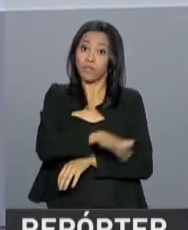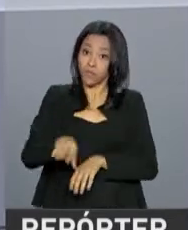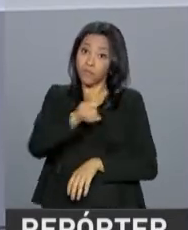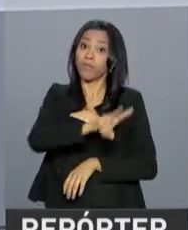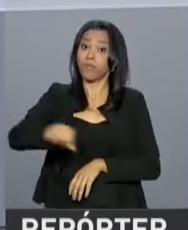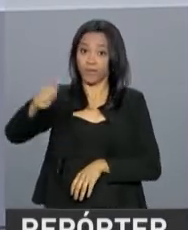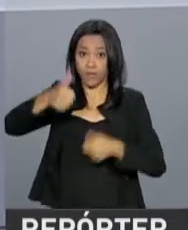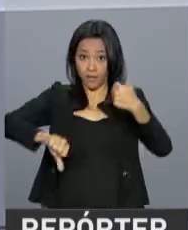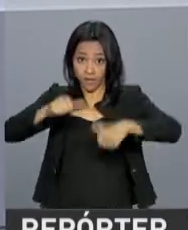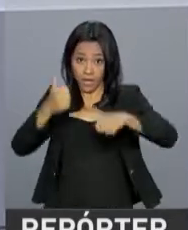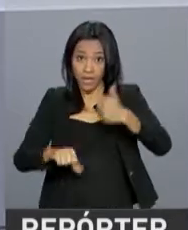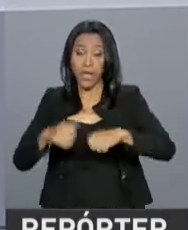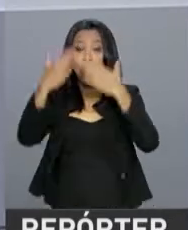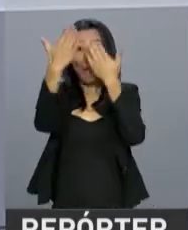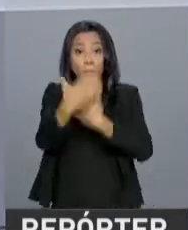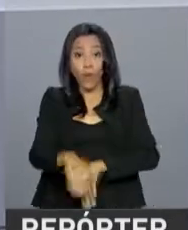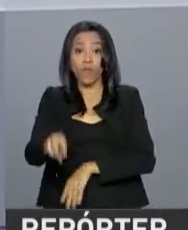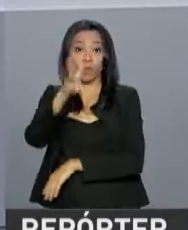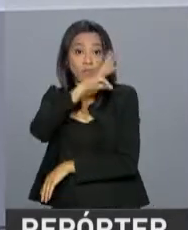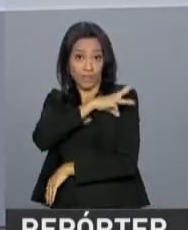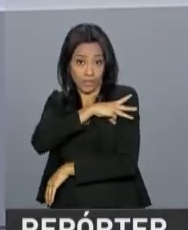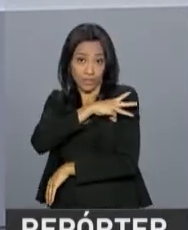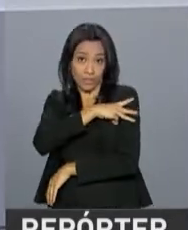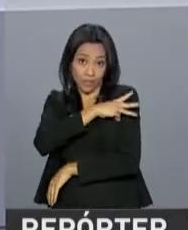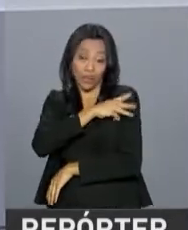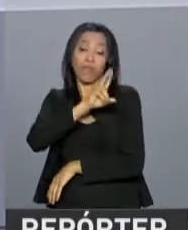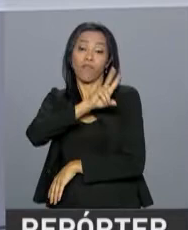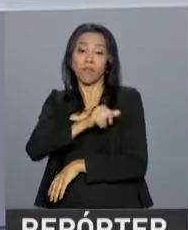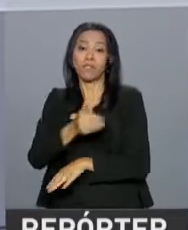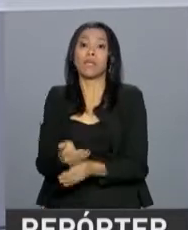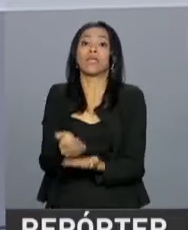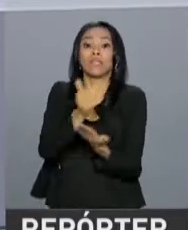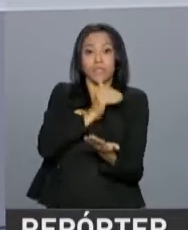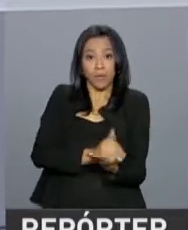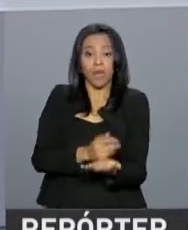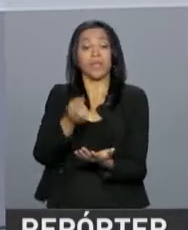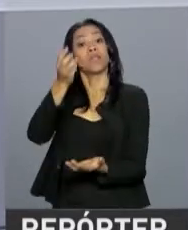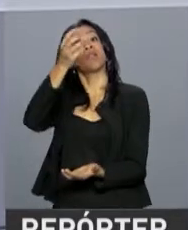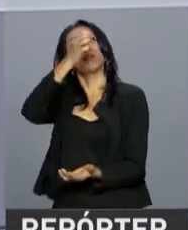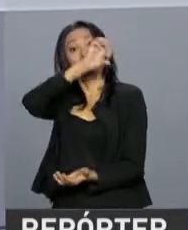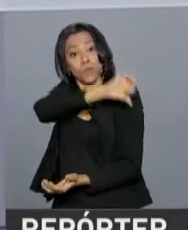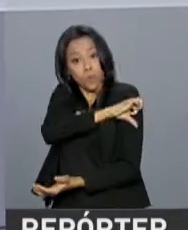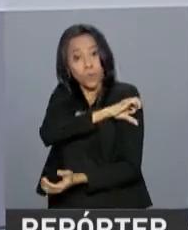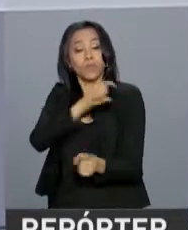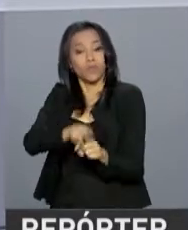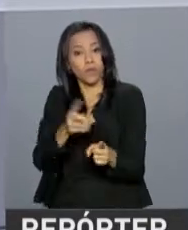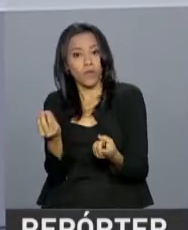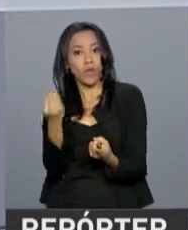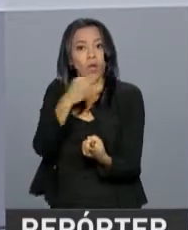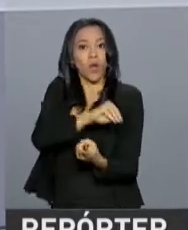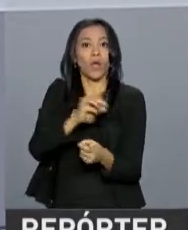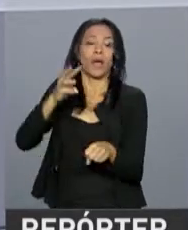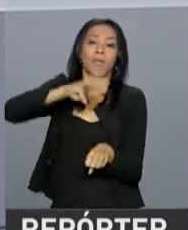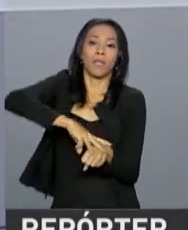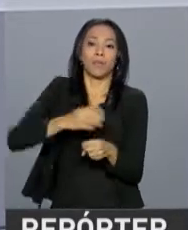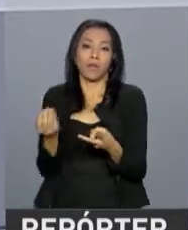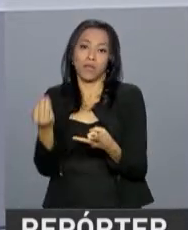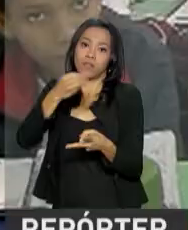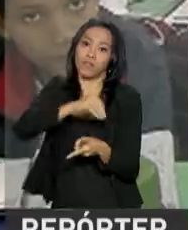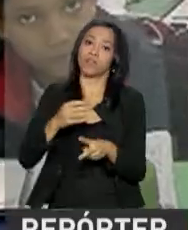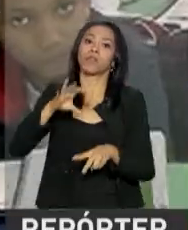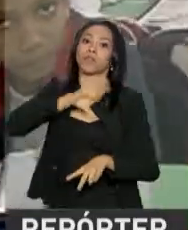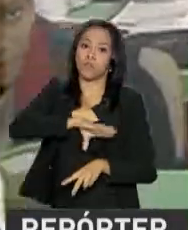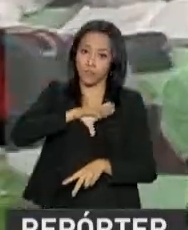prova do 3º ano vai ser antecipada ea do 9º ano vai incluir outras disciplinas além de português e matemática